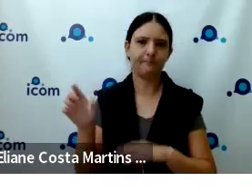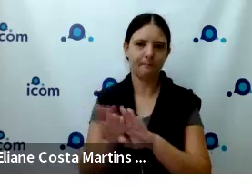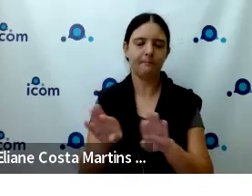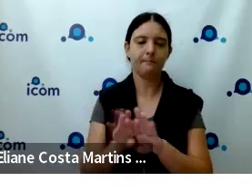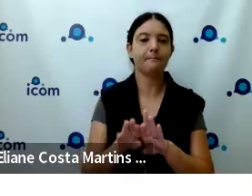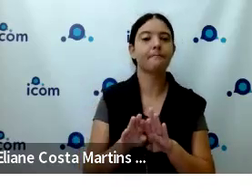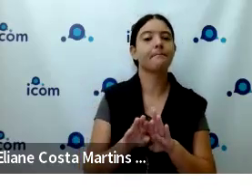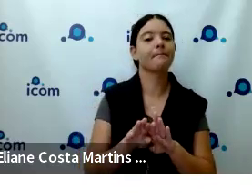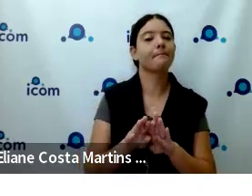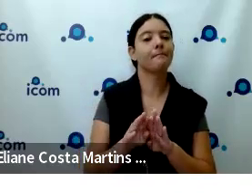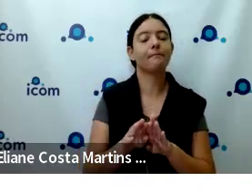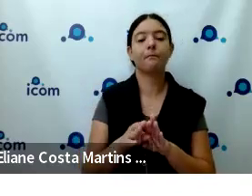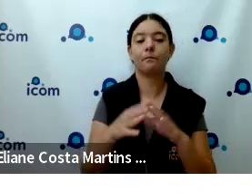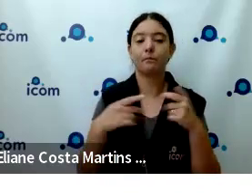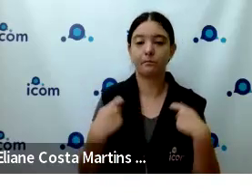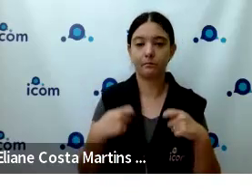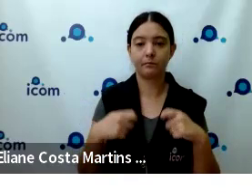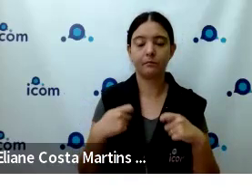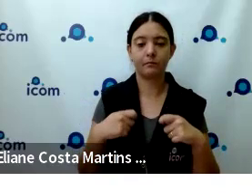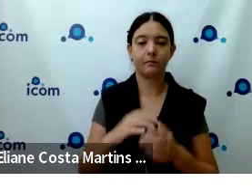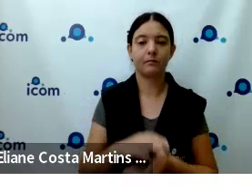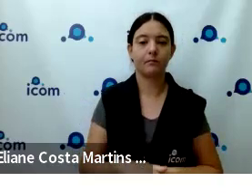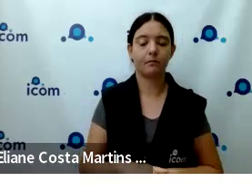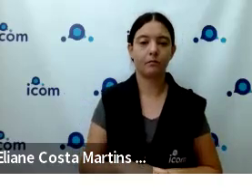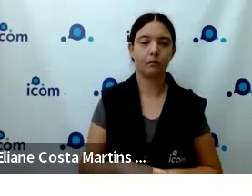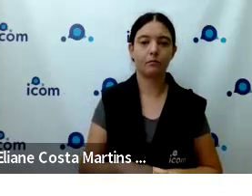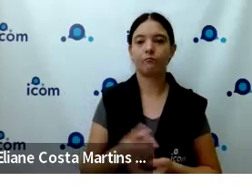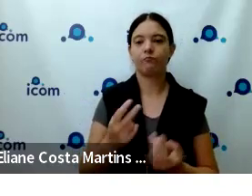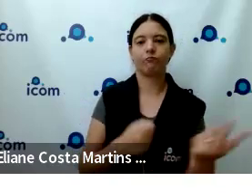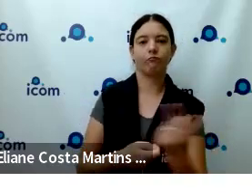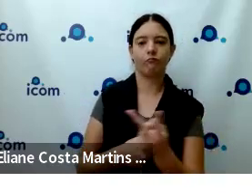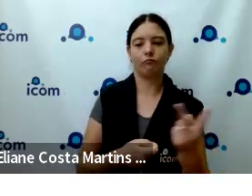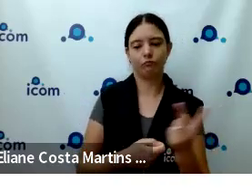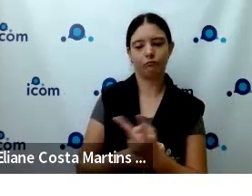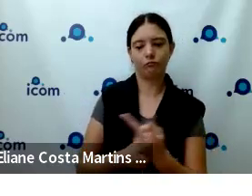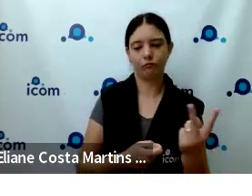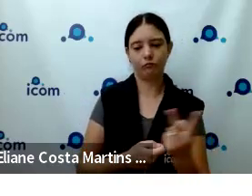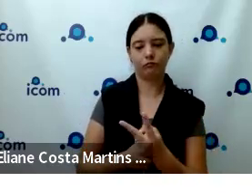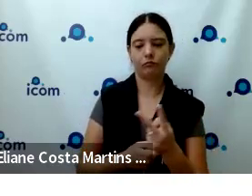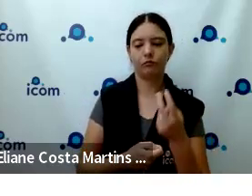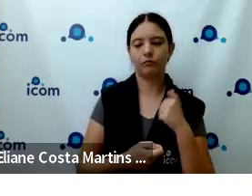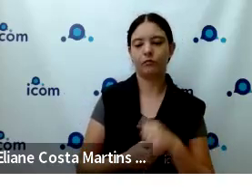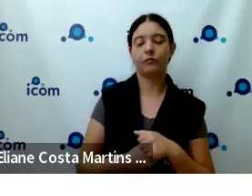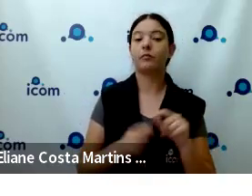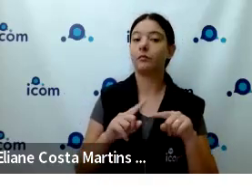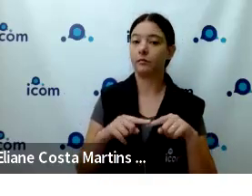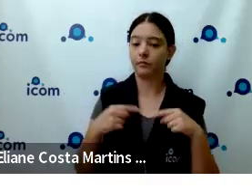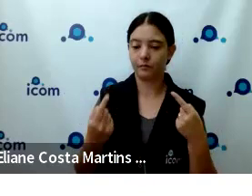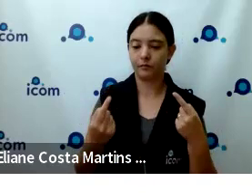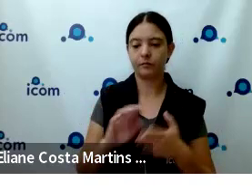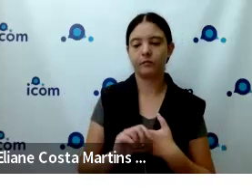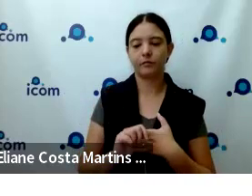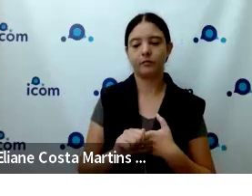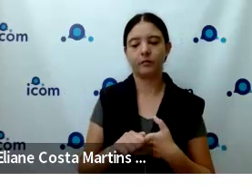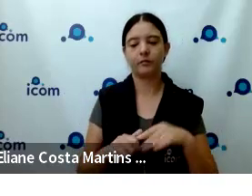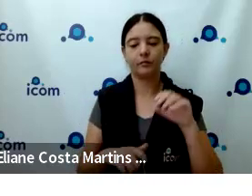processos, só têm efeito entre as partes. No entanto, a